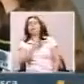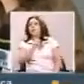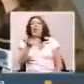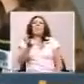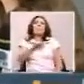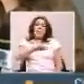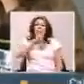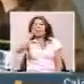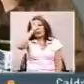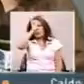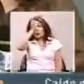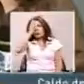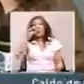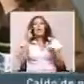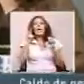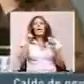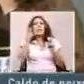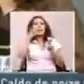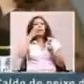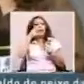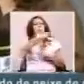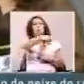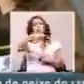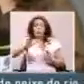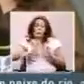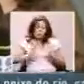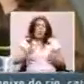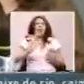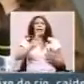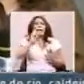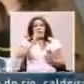liberdade dos outros. E, enfim, esperemos que o bom senso de facto